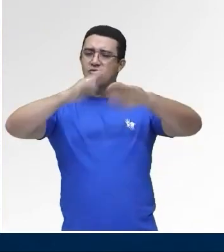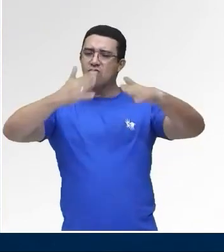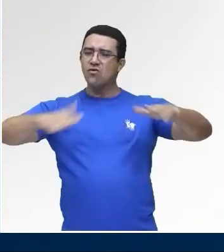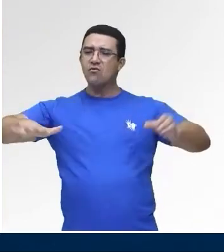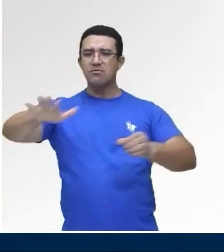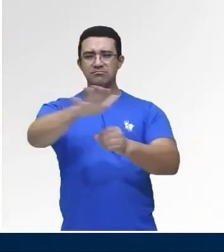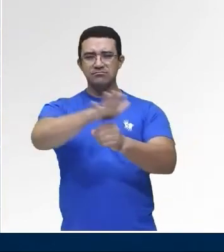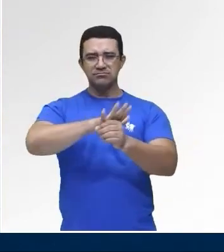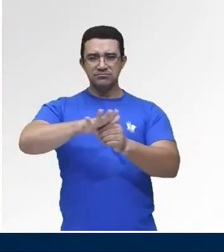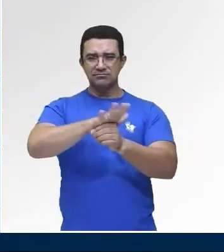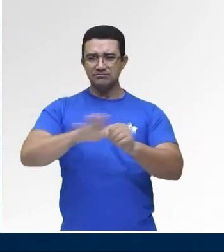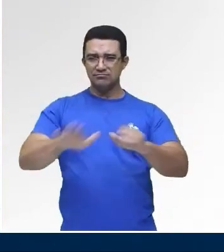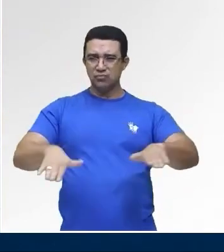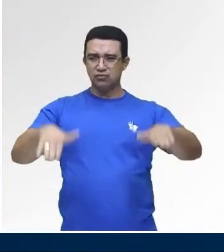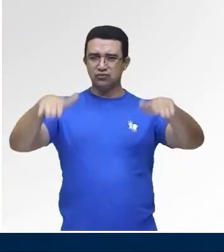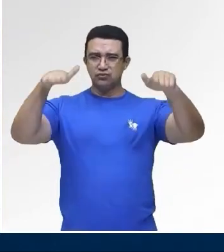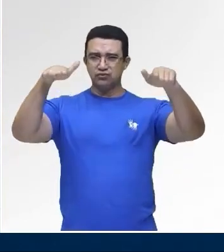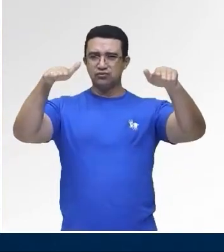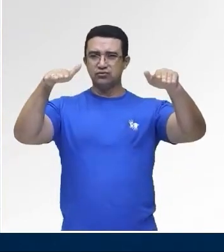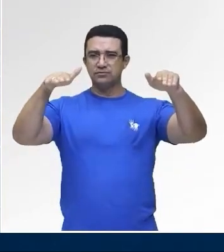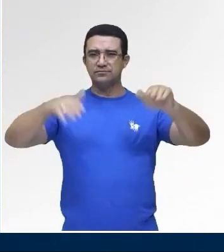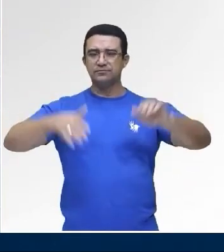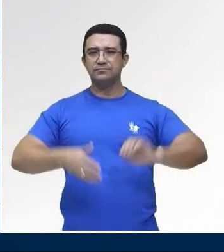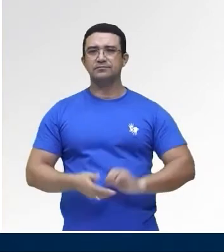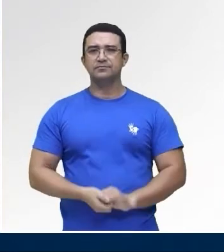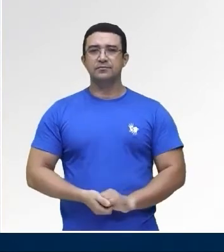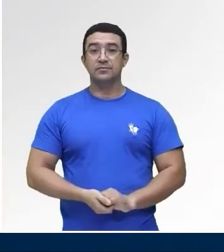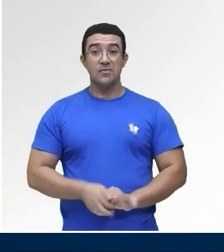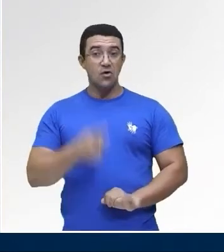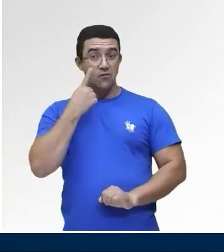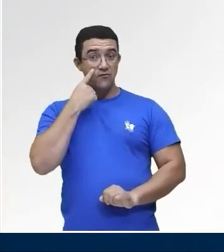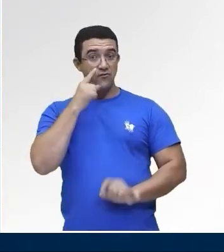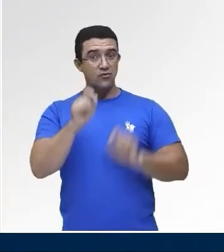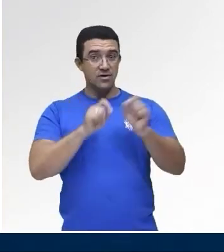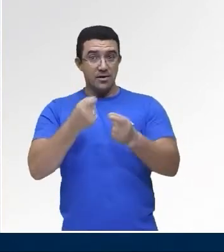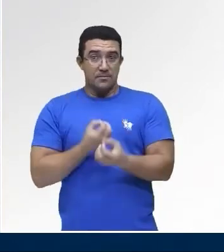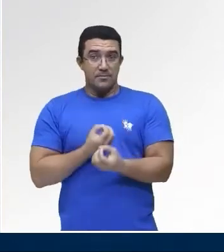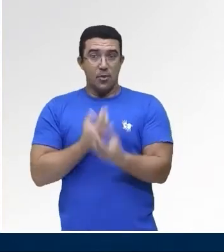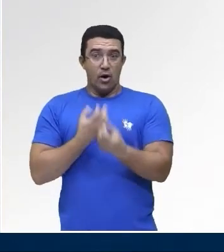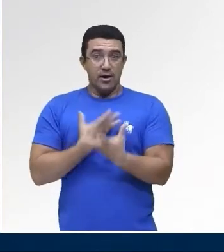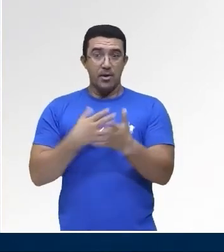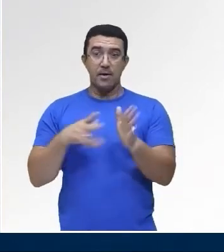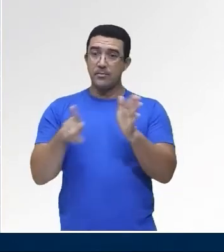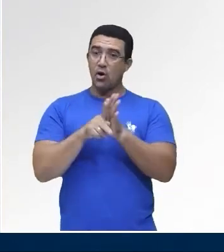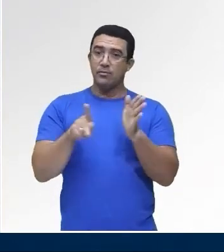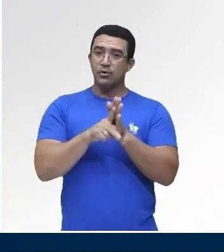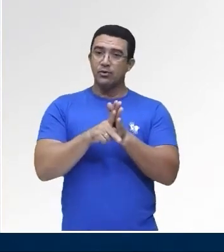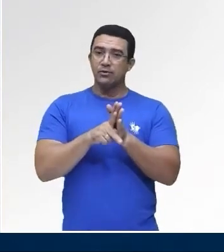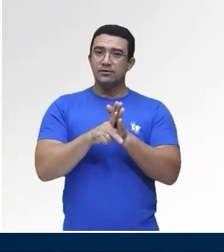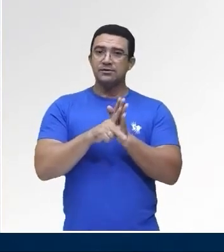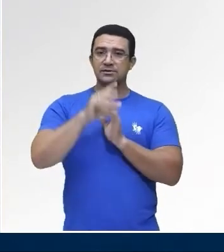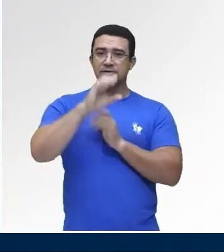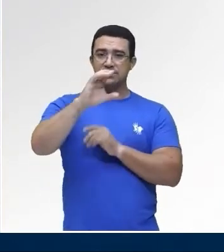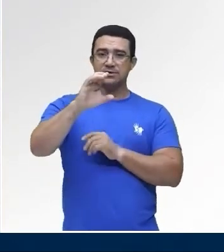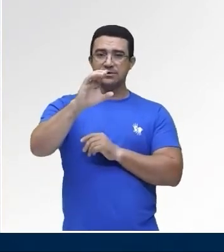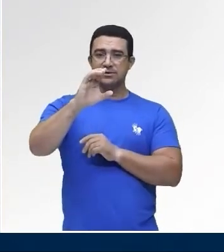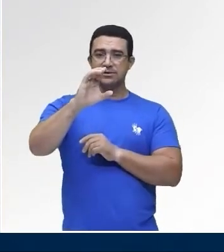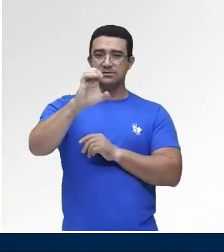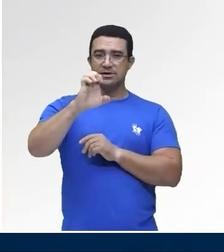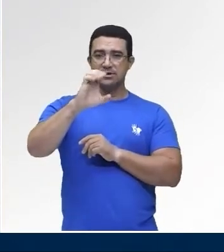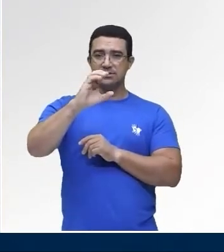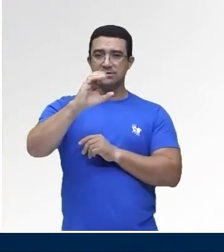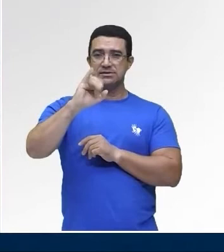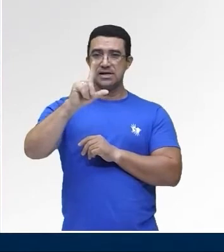Muito bem, vocês viram aí o poema de Cecília Meirelles, em que ela trata aí da questão